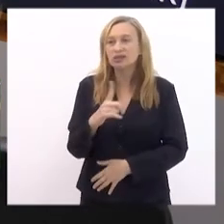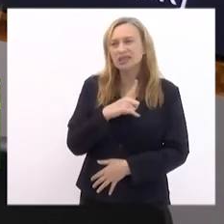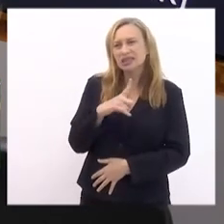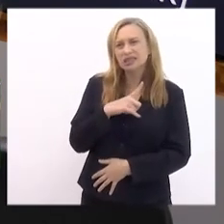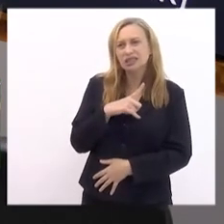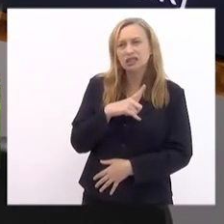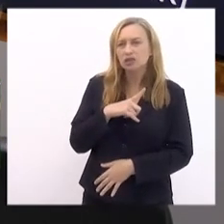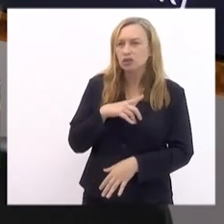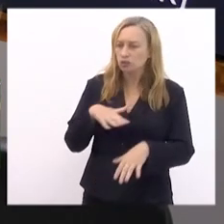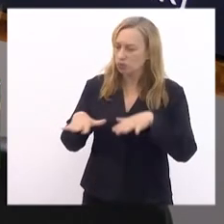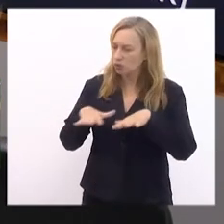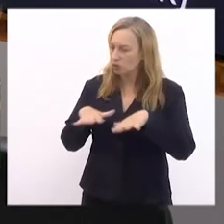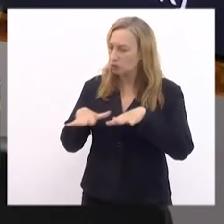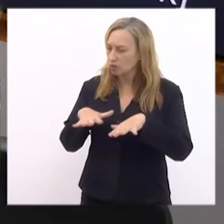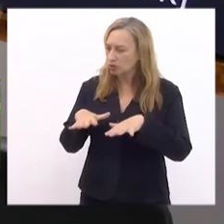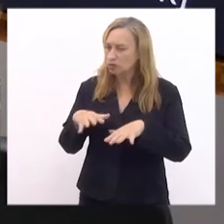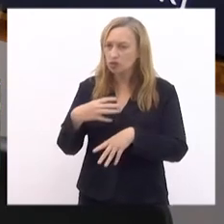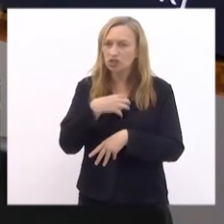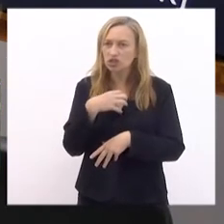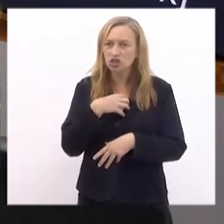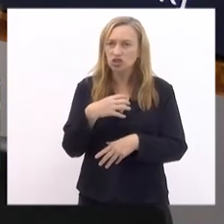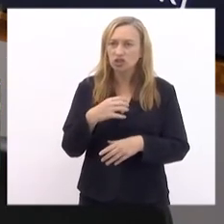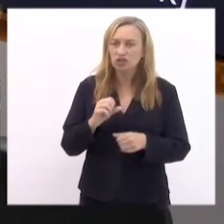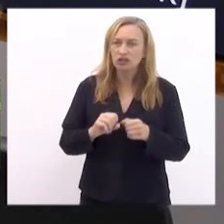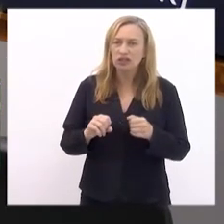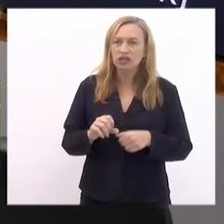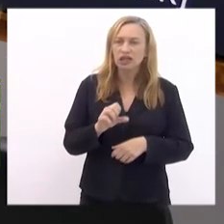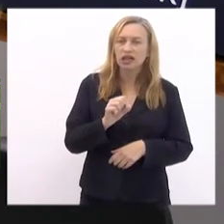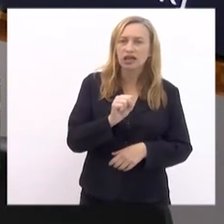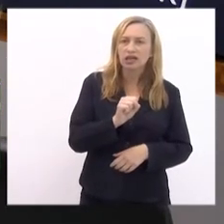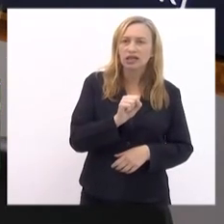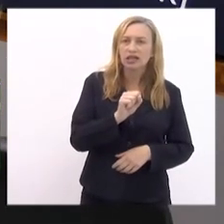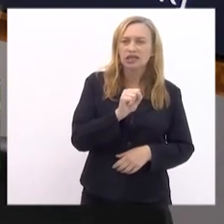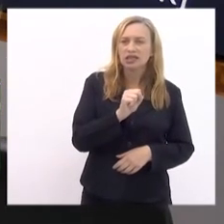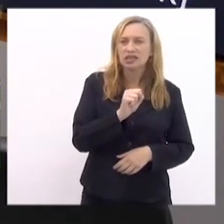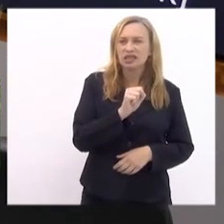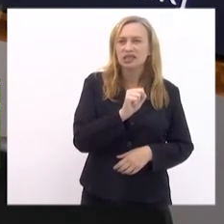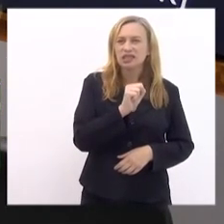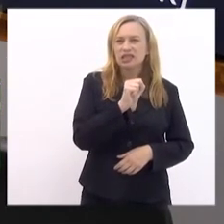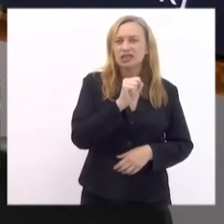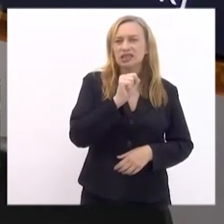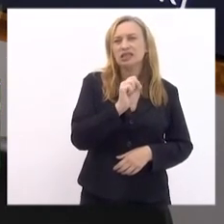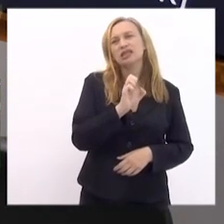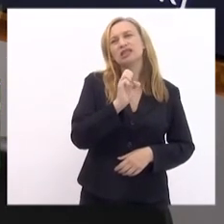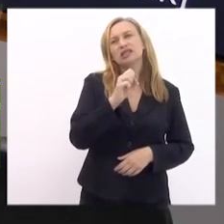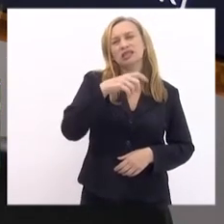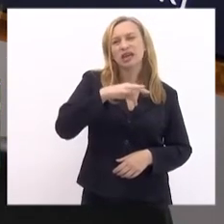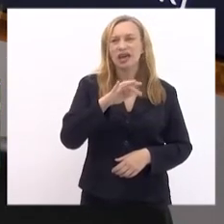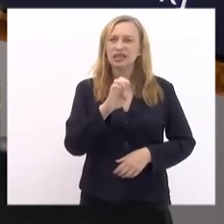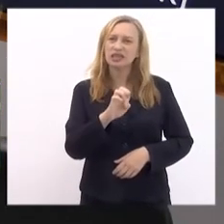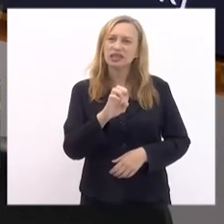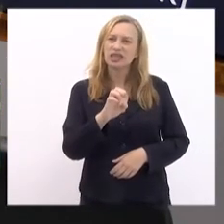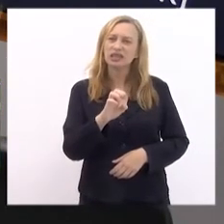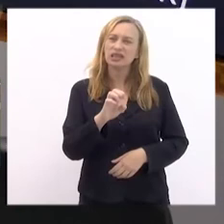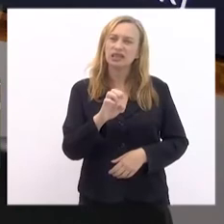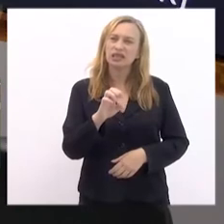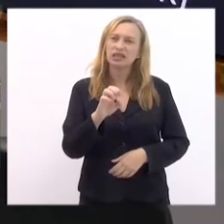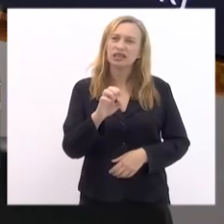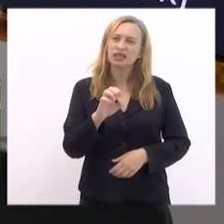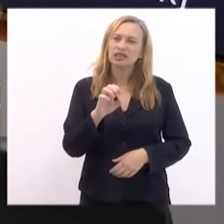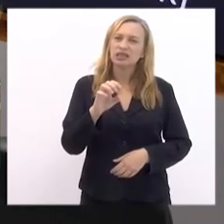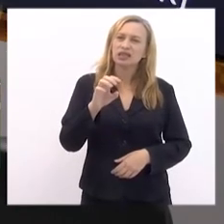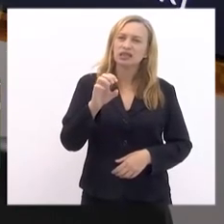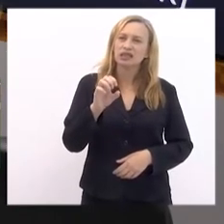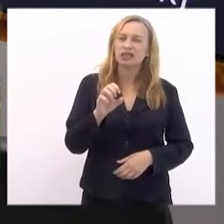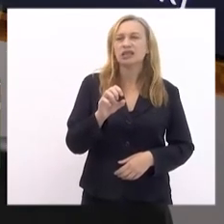Havia um movimento no sentido de fazer alguma coisa ali na 7 de setembro, um espaço que era do Estado e que seria